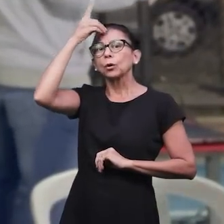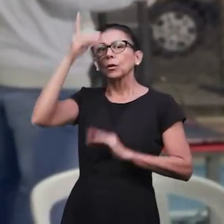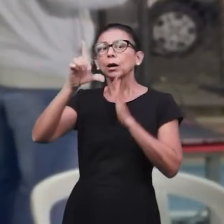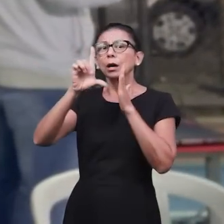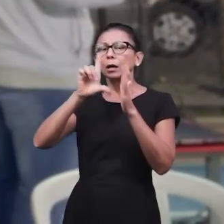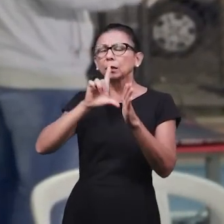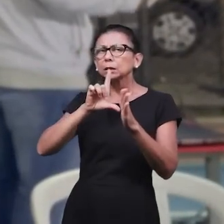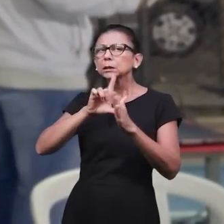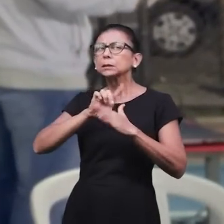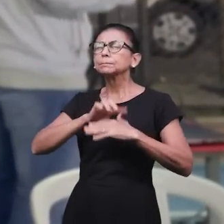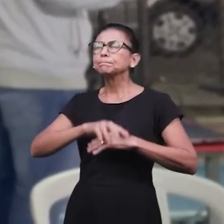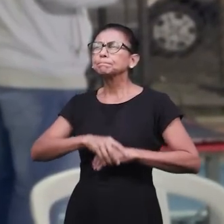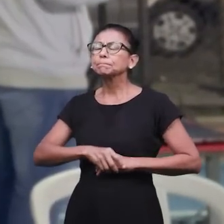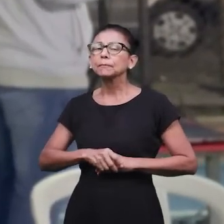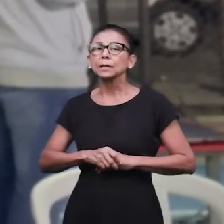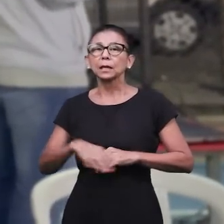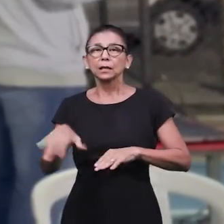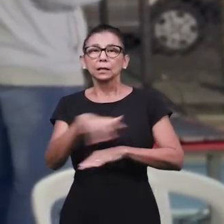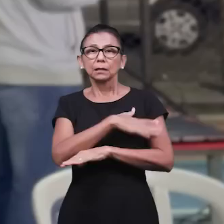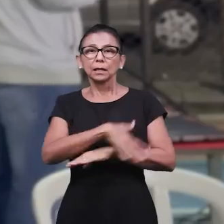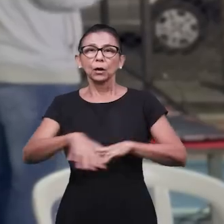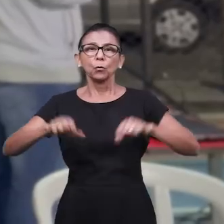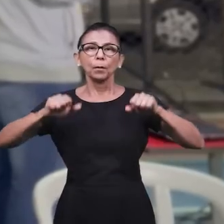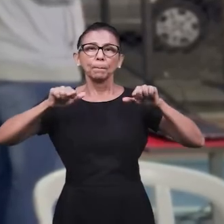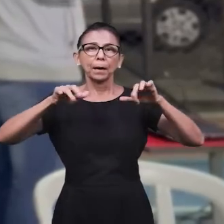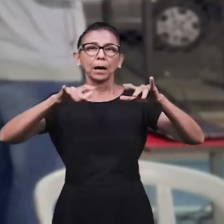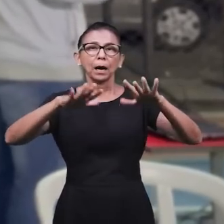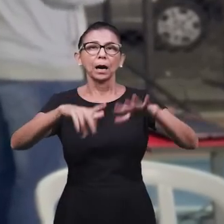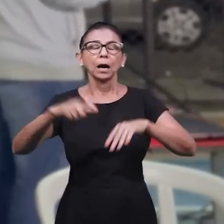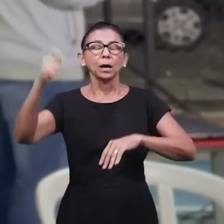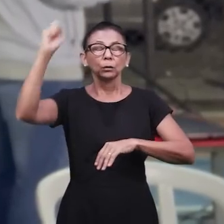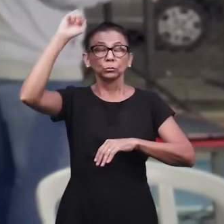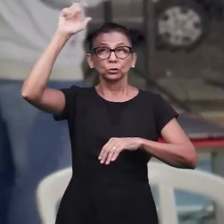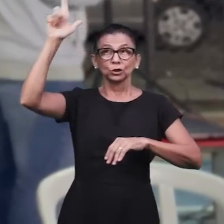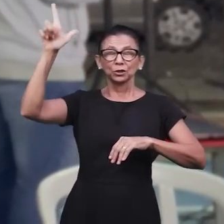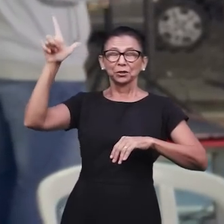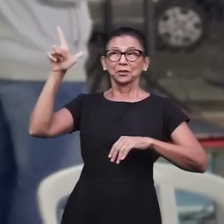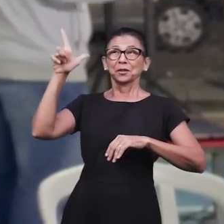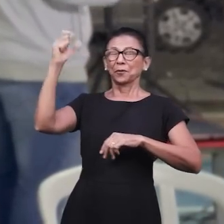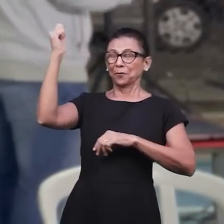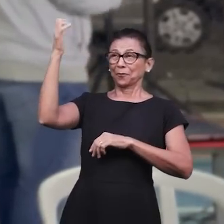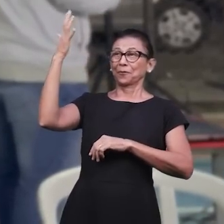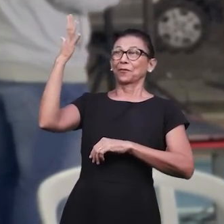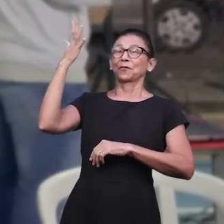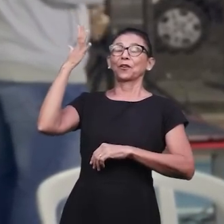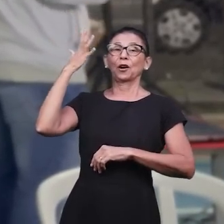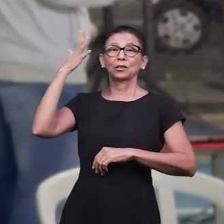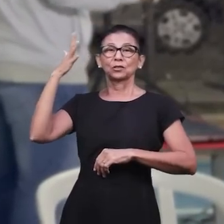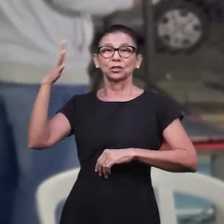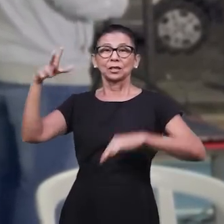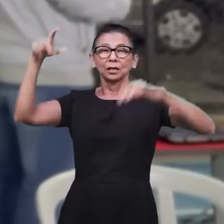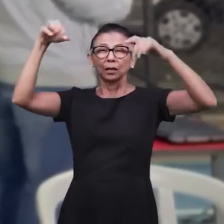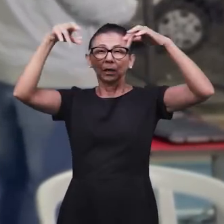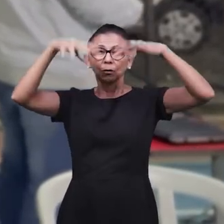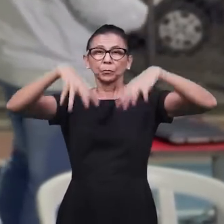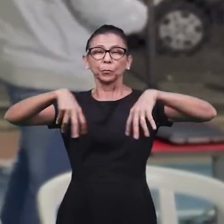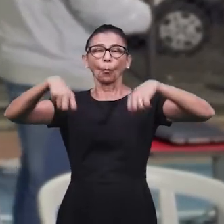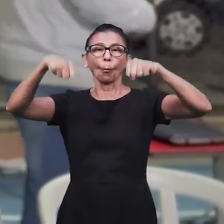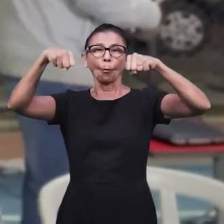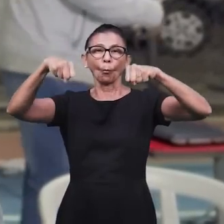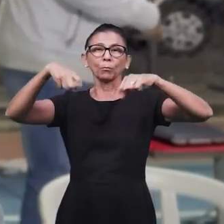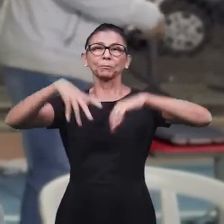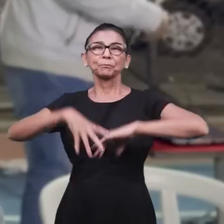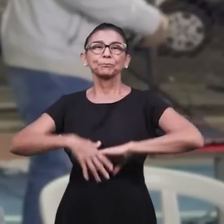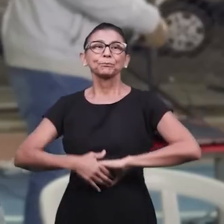evangelização, o sol ele se abriu, a chuva cessou, nós começamos a evangelizar e o lar que tinha sofrido a perda